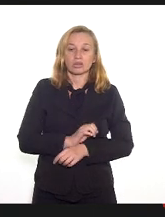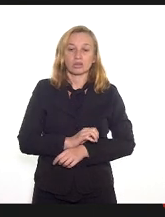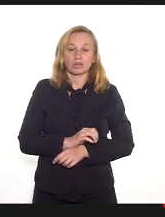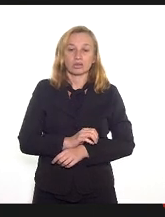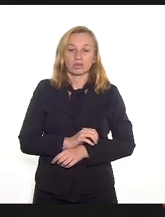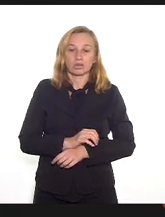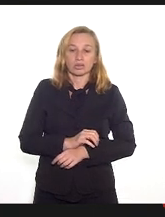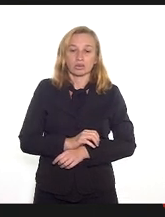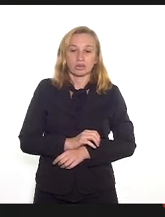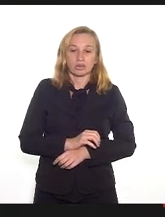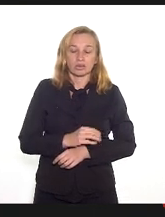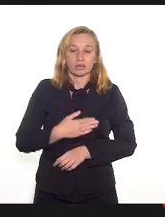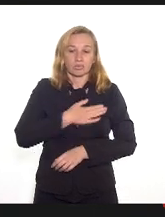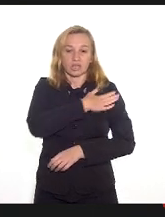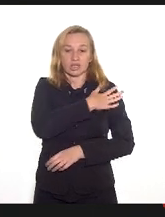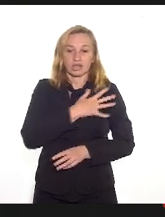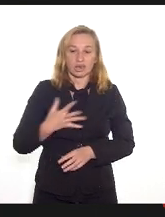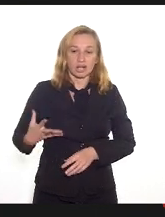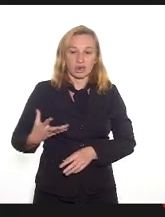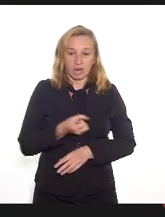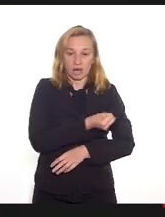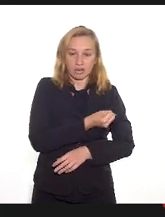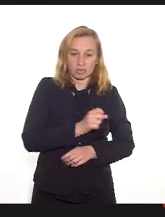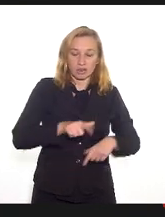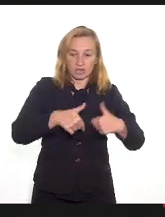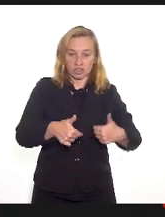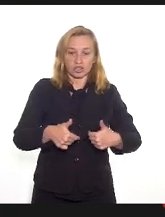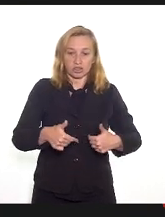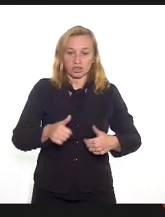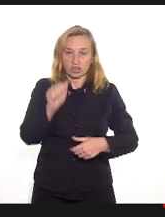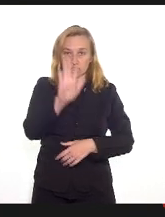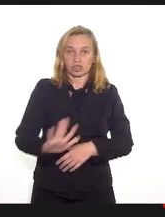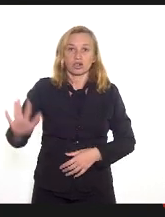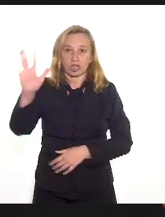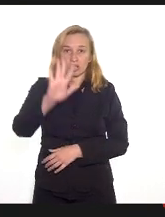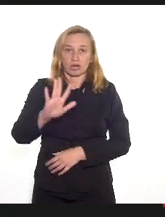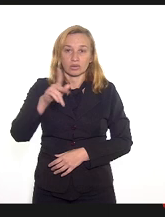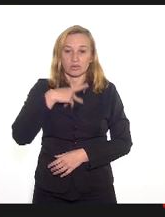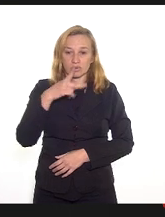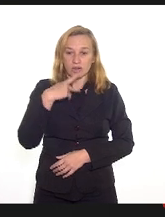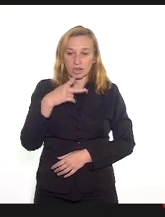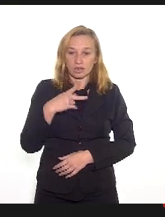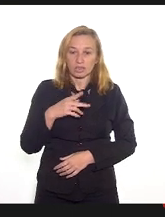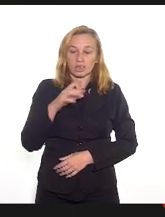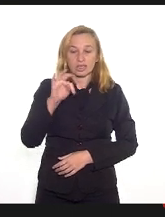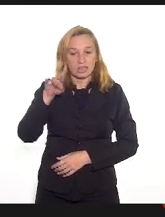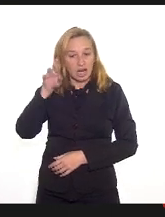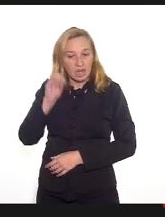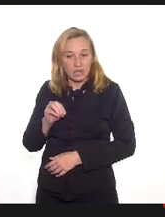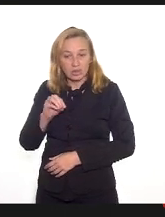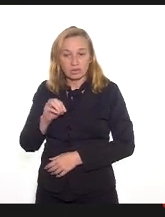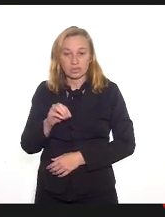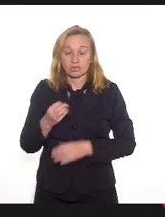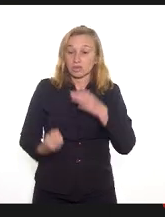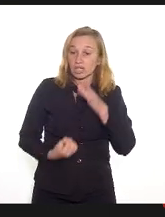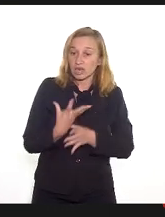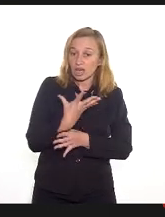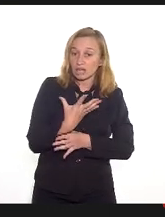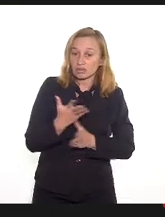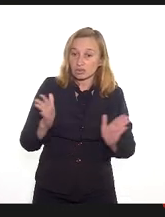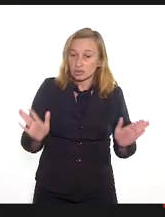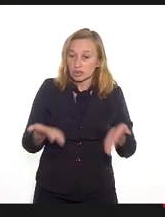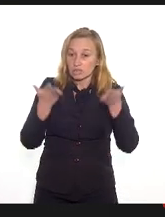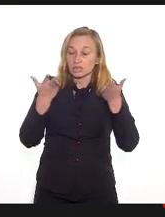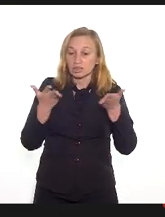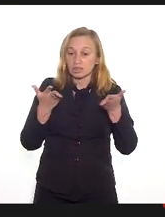a tecnologia militar também, tecnologia de uma forma geral, né? E esses estaleiros foram sendo criados e